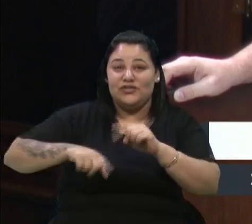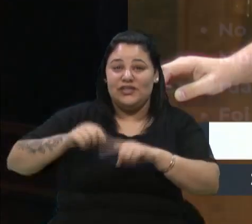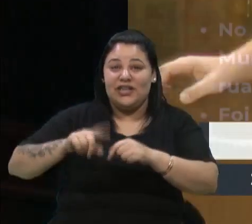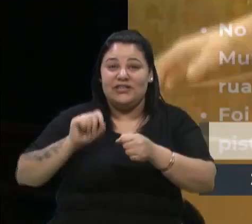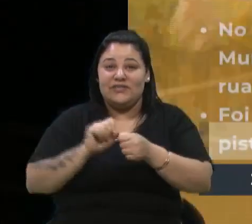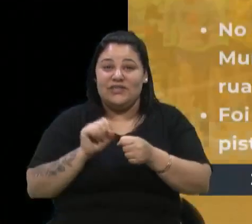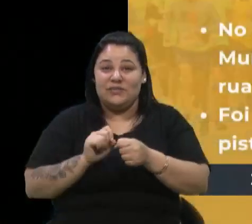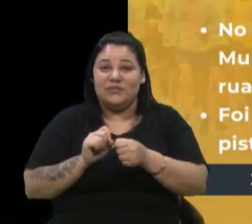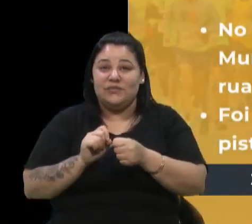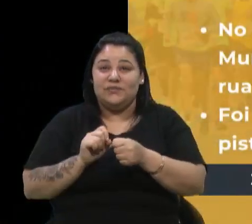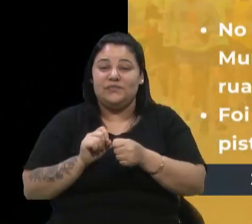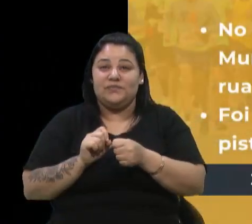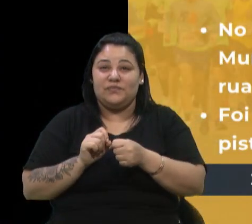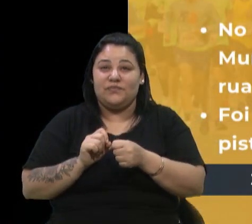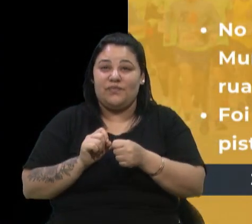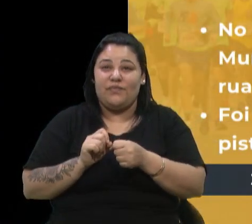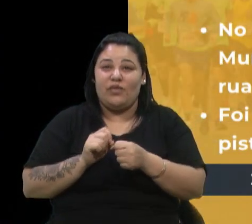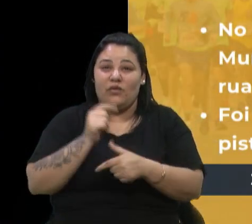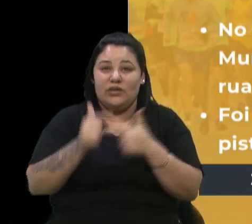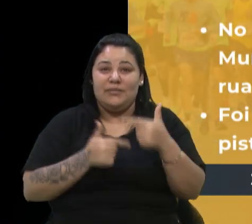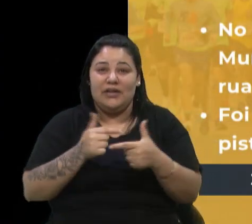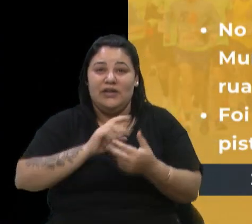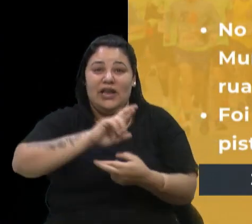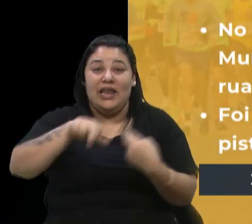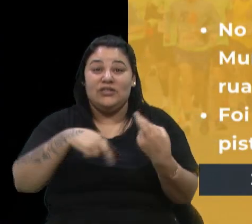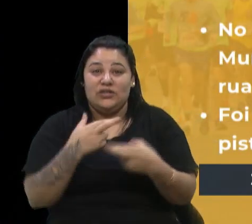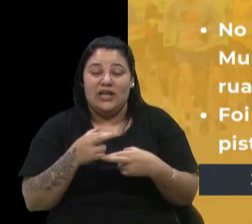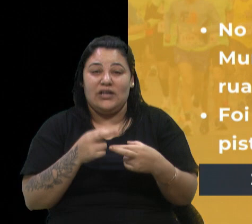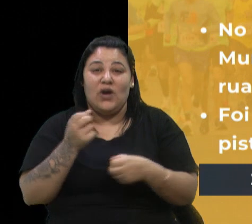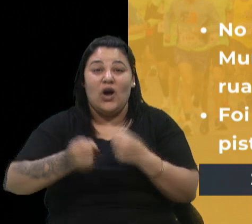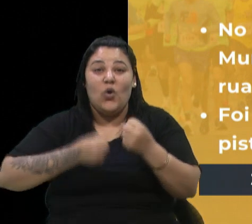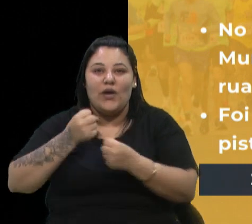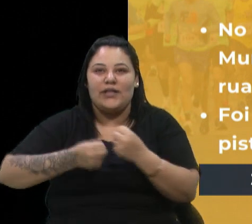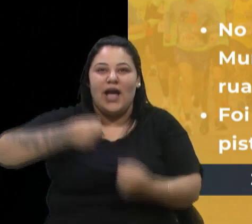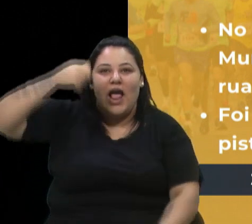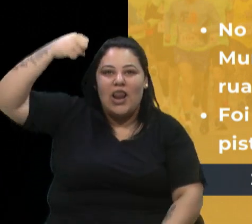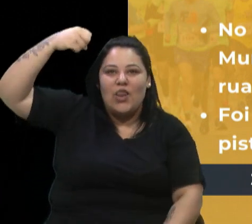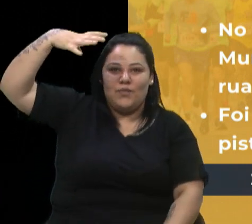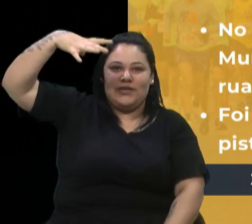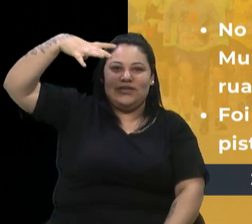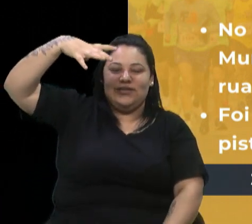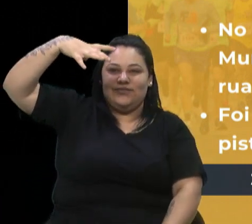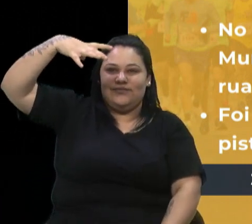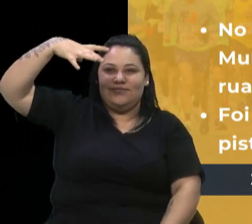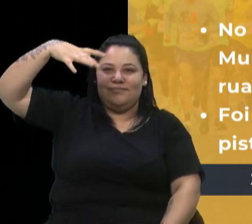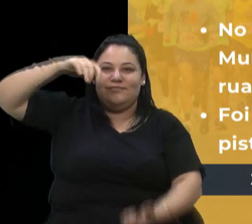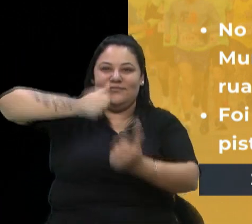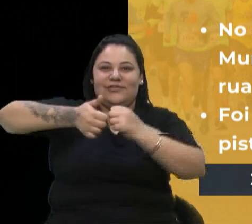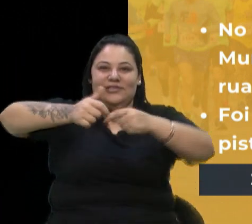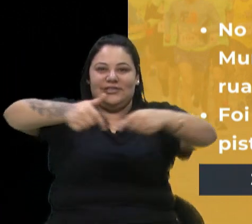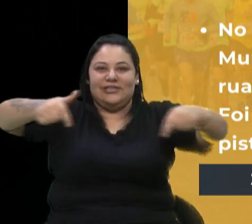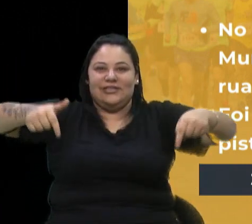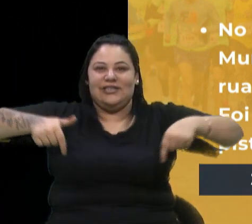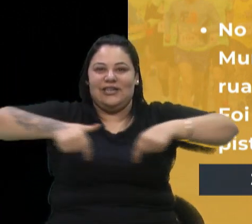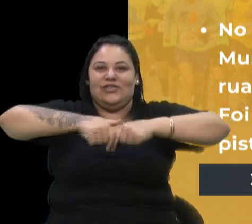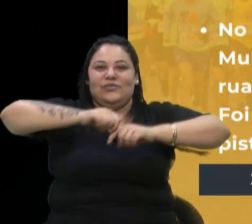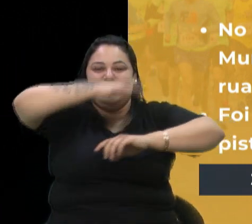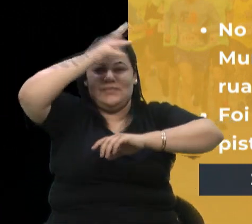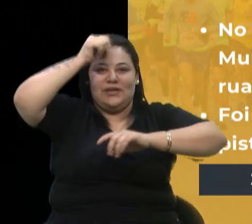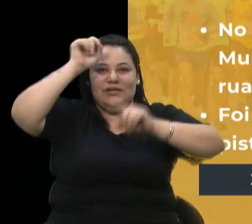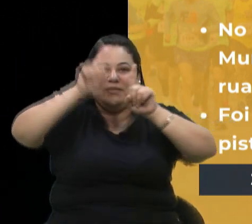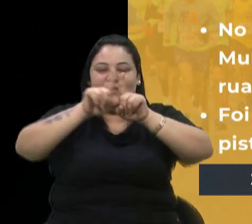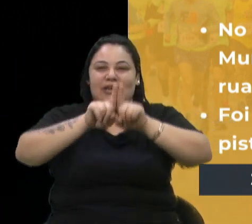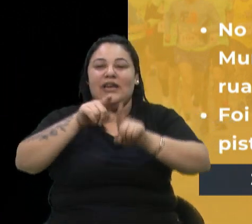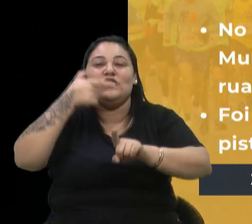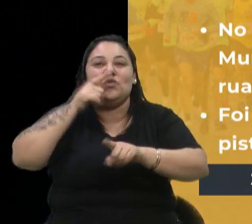no mandato com relação à corrida, né? A iluminação do estádio municipal, a gente conquistou através de um recurso do governo